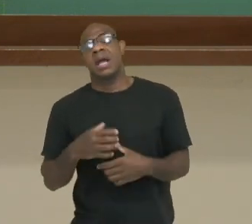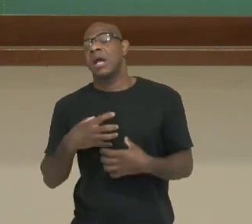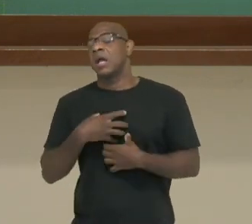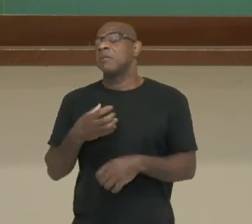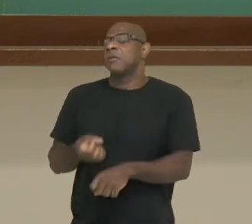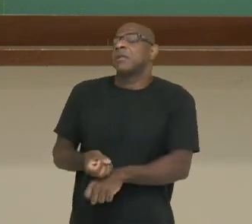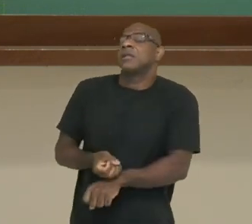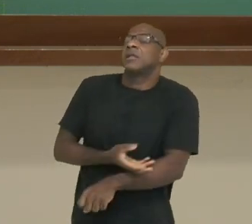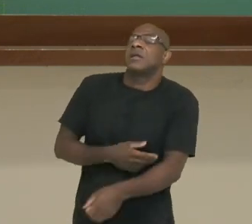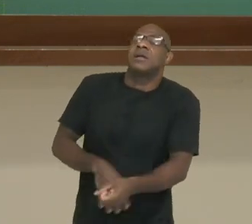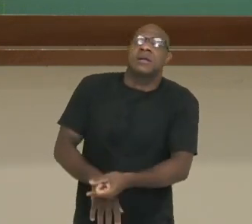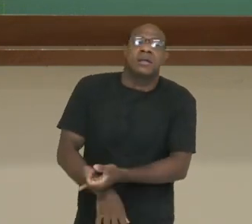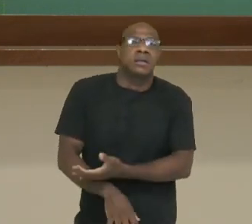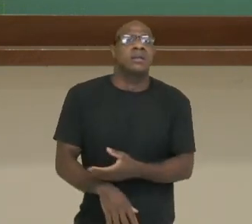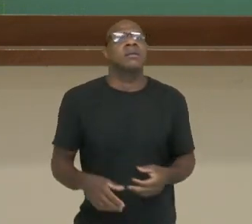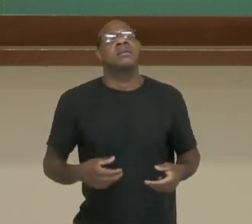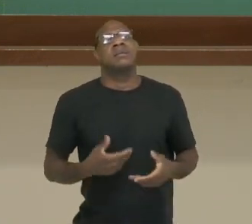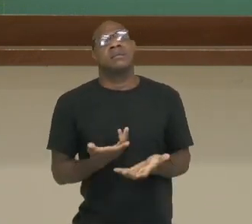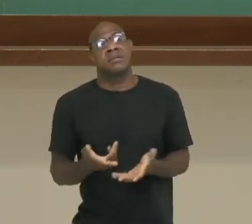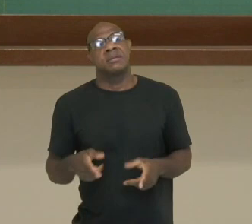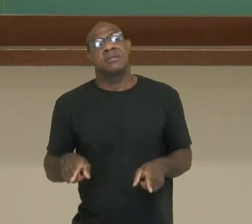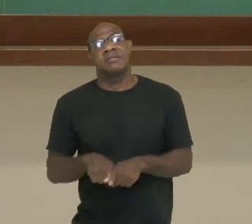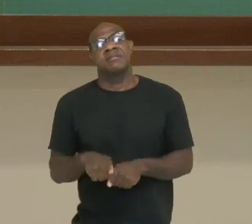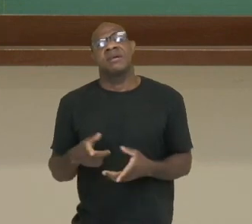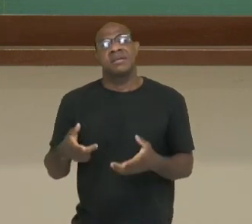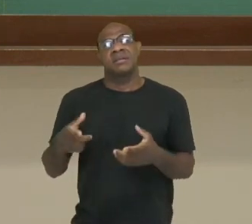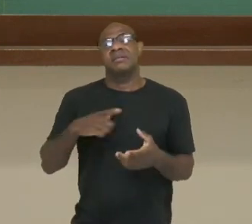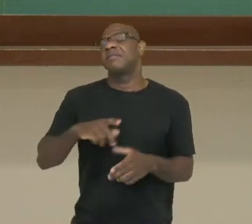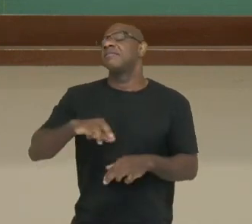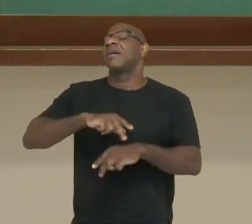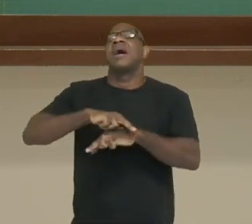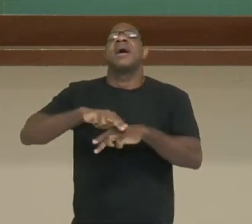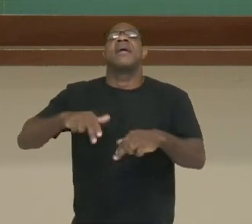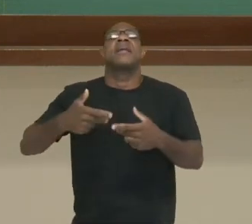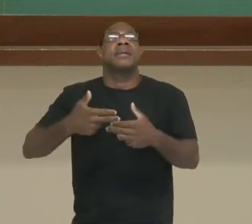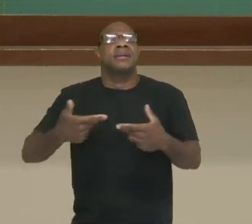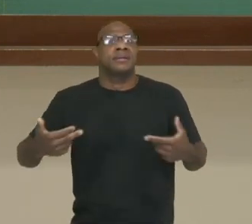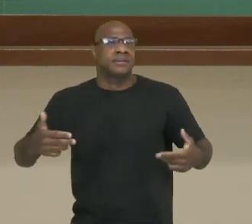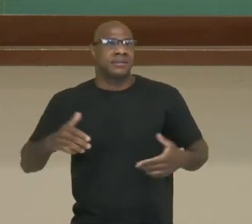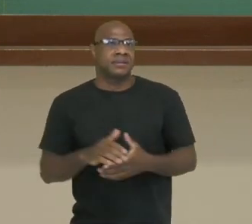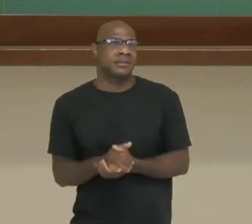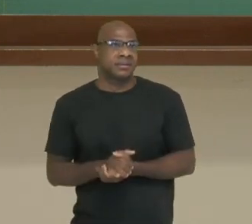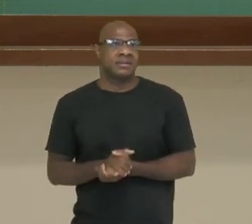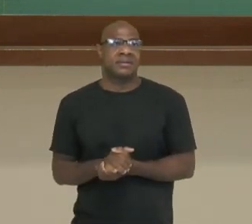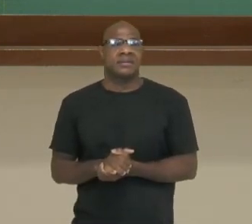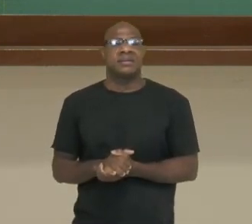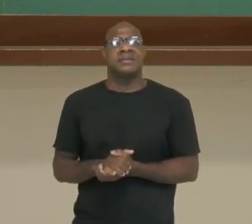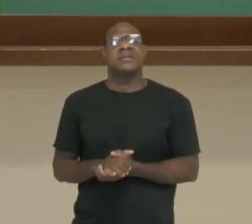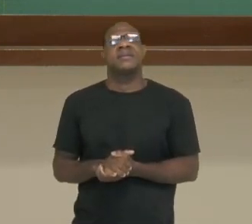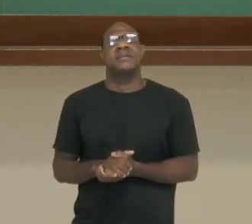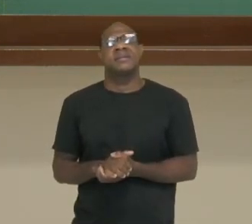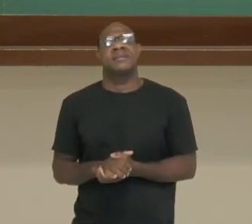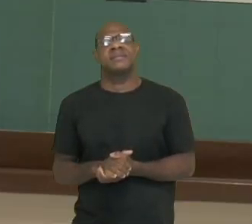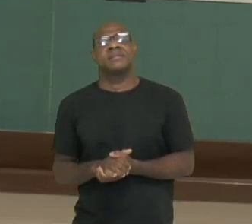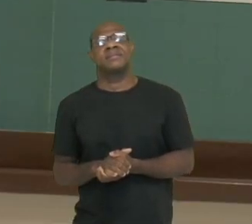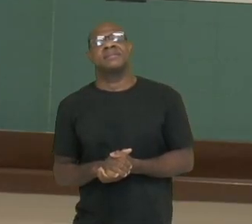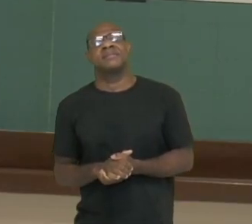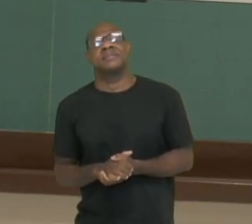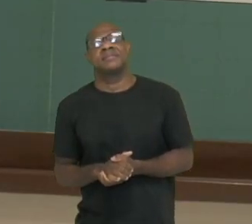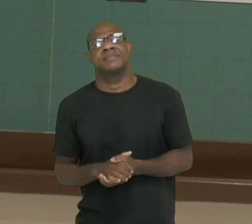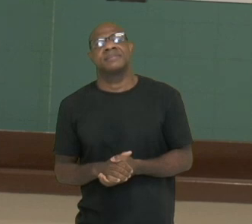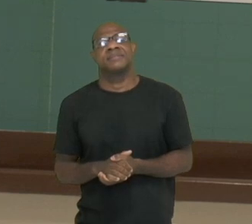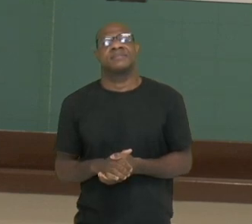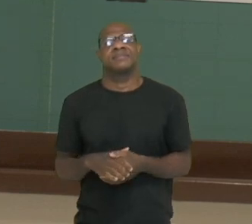emoção, mas vai trabalhar também esse distanciamento, enfim, vai trabalhar várias coisas na técnica, né, da razão orgânica,